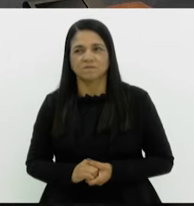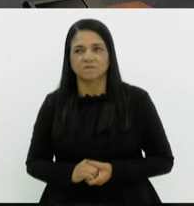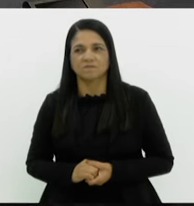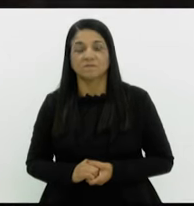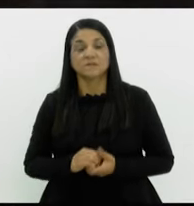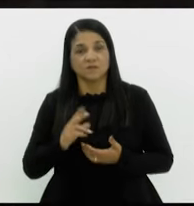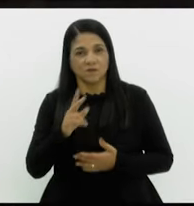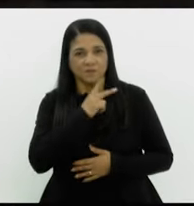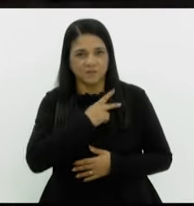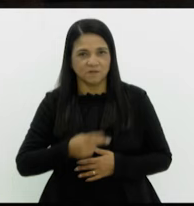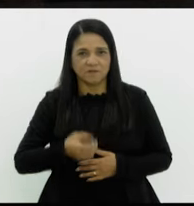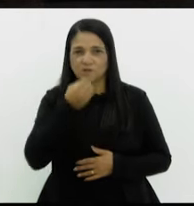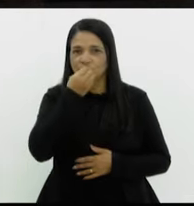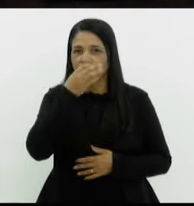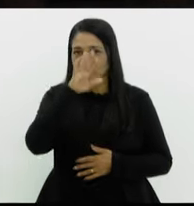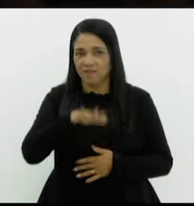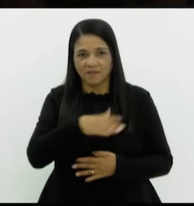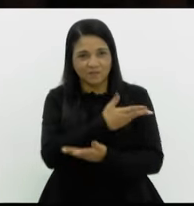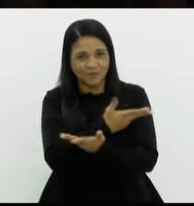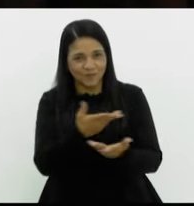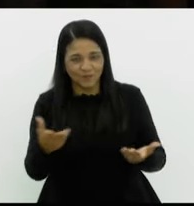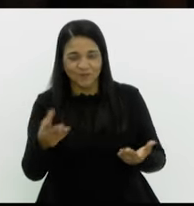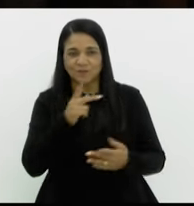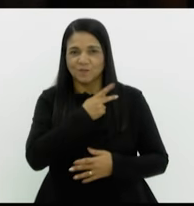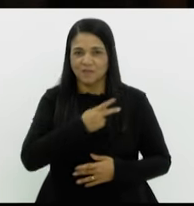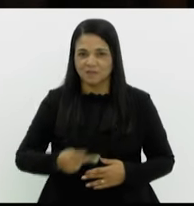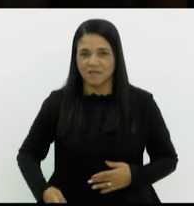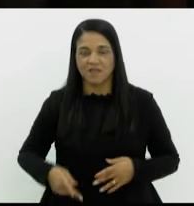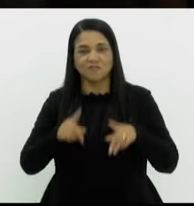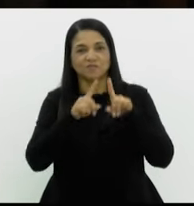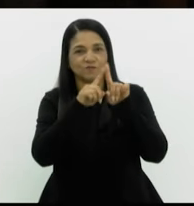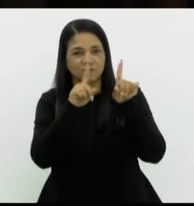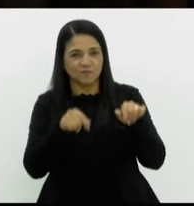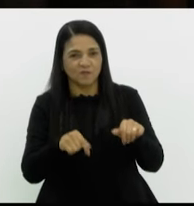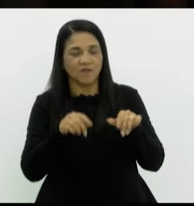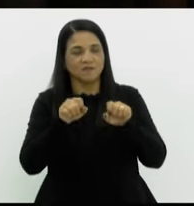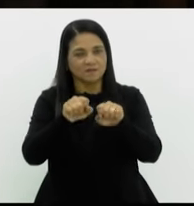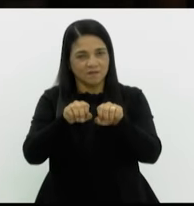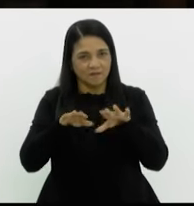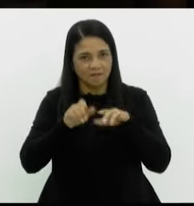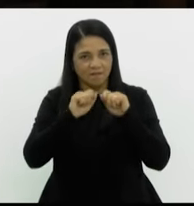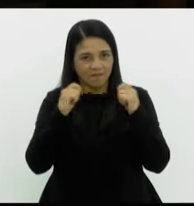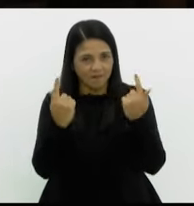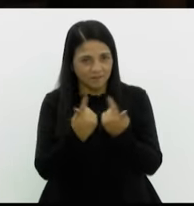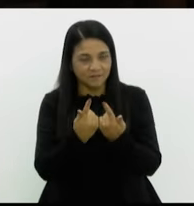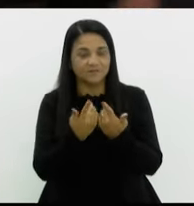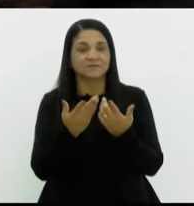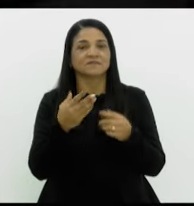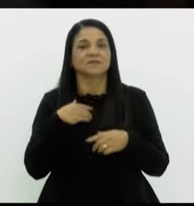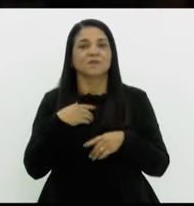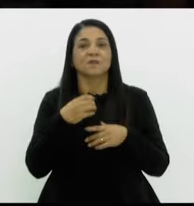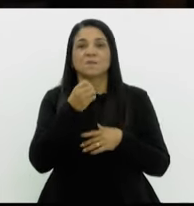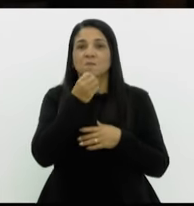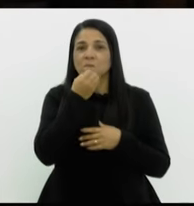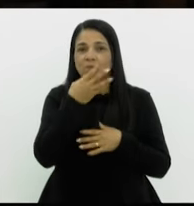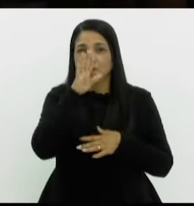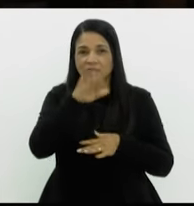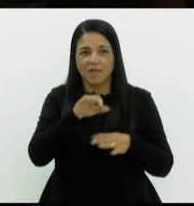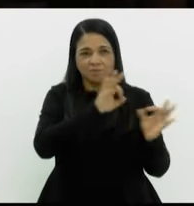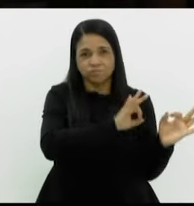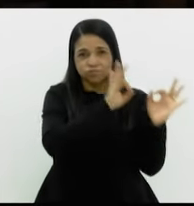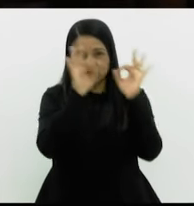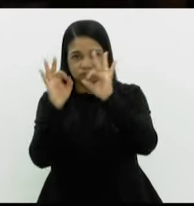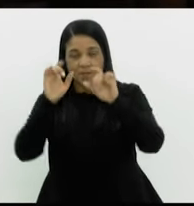Senhor presidente, boa tarde. Boa tarde a todos os funcionários da Assembleia Legislativa do Estado do Rio de Janeiro. Boa tarde a quem nos assistem pela